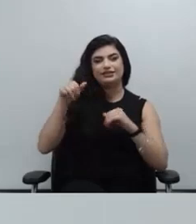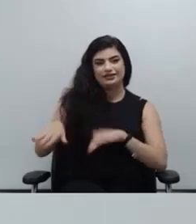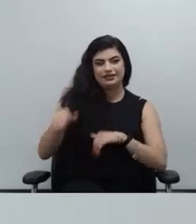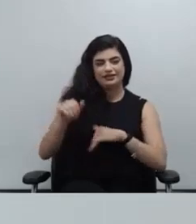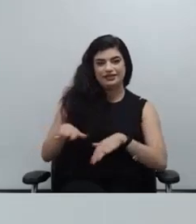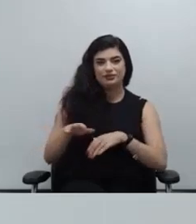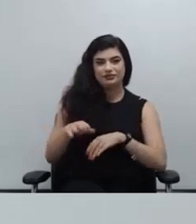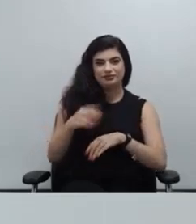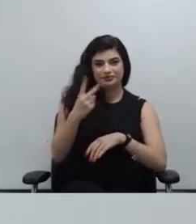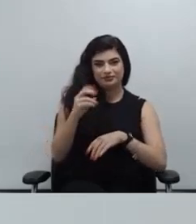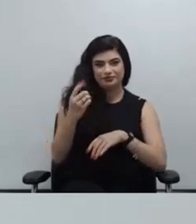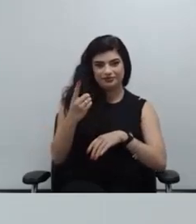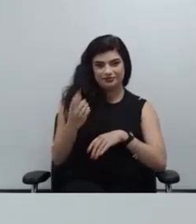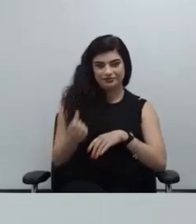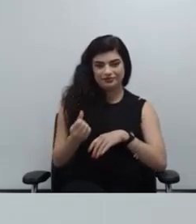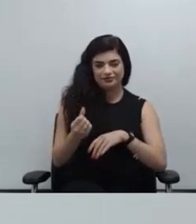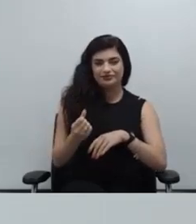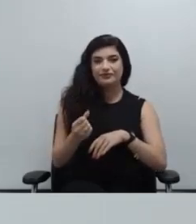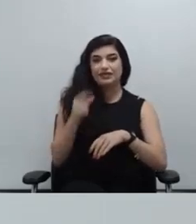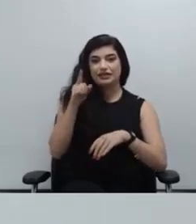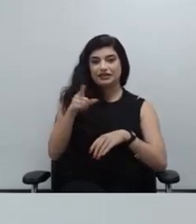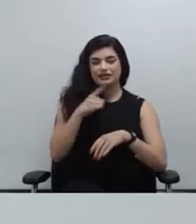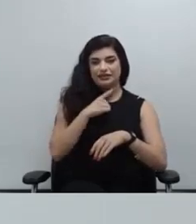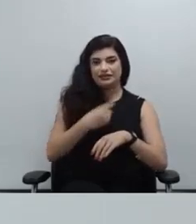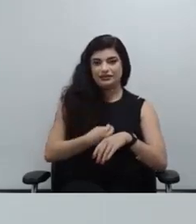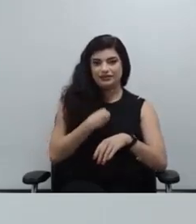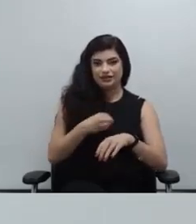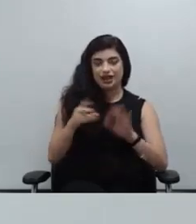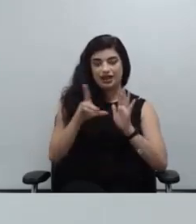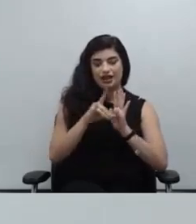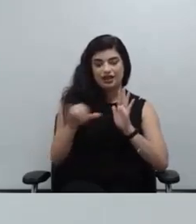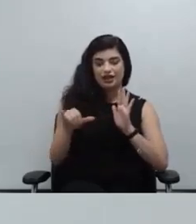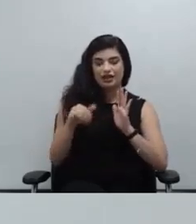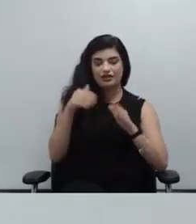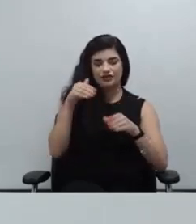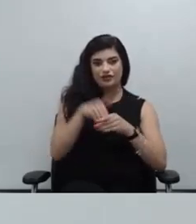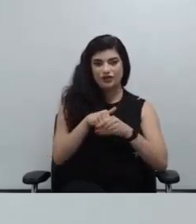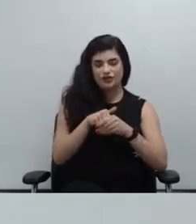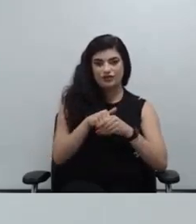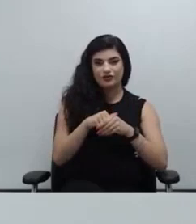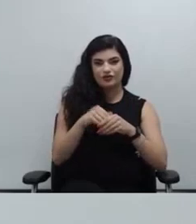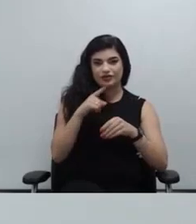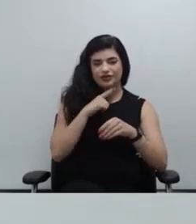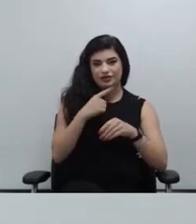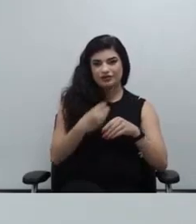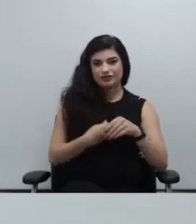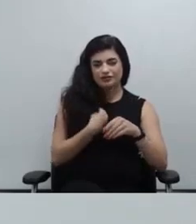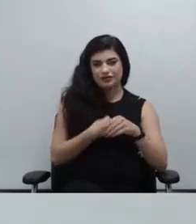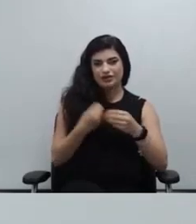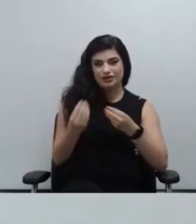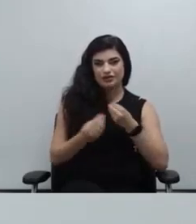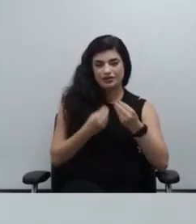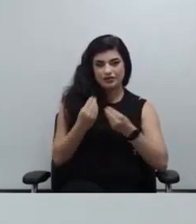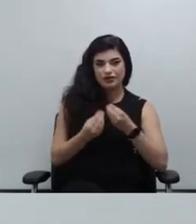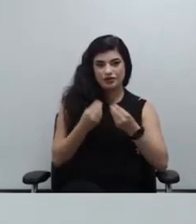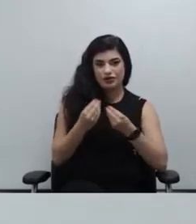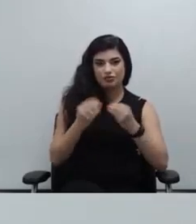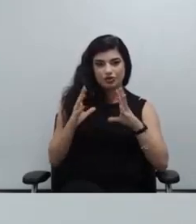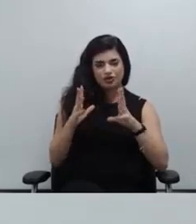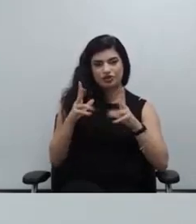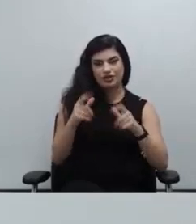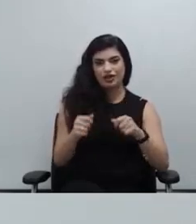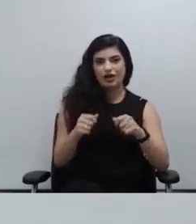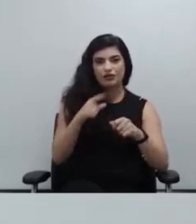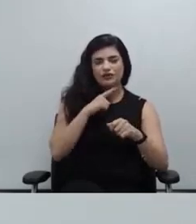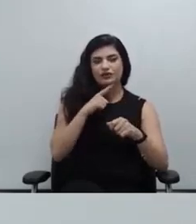subscreve, então na condição, que agora esta lê, né, o voto, então na condição de defensor público geral, peticionou nos autos